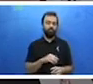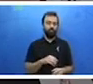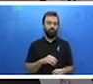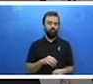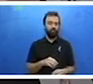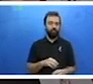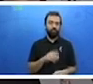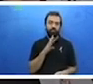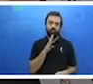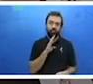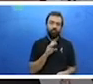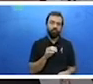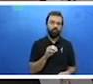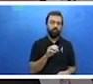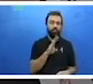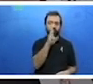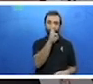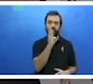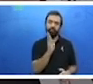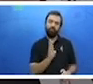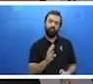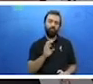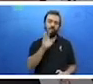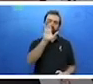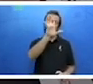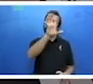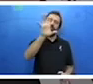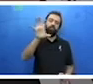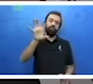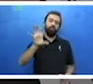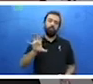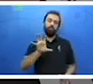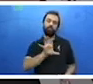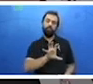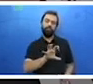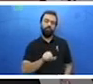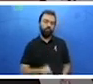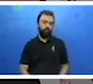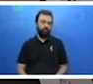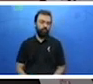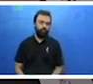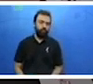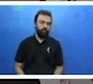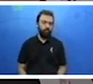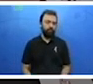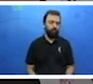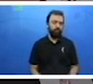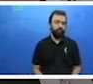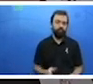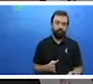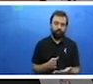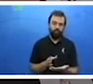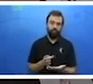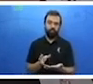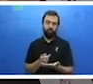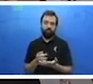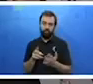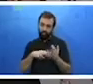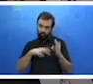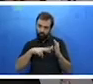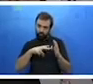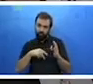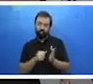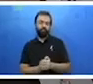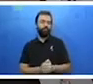Brasil. Nós vamos fazer a leitura das páginas 165, 166 e da 168 até